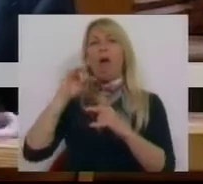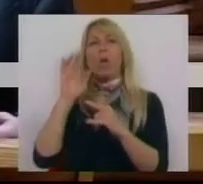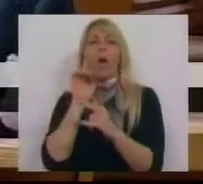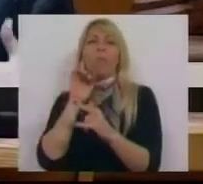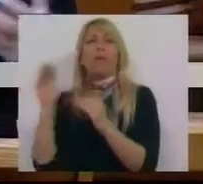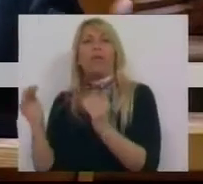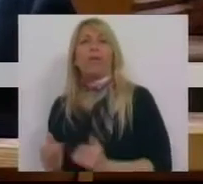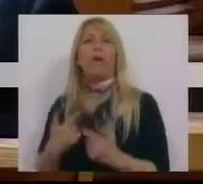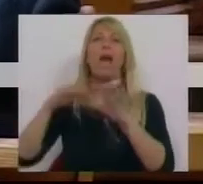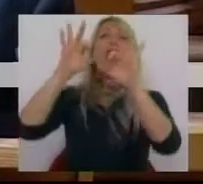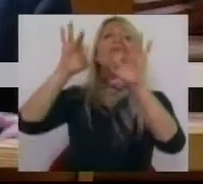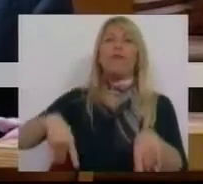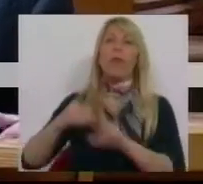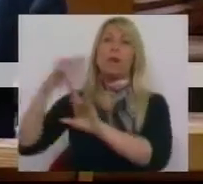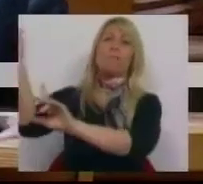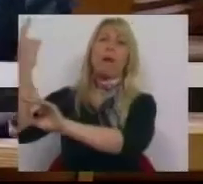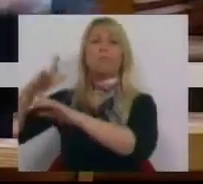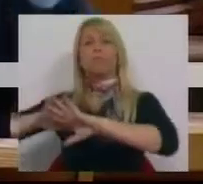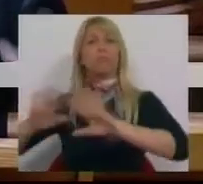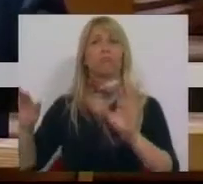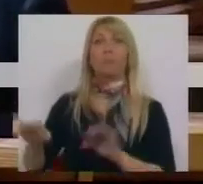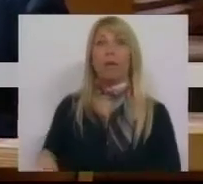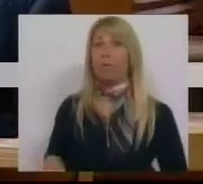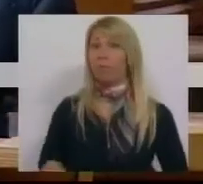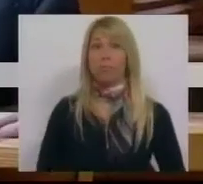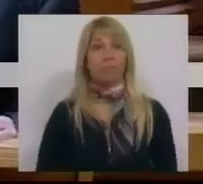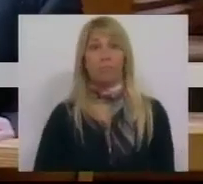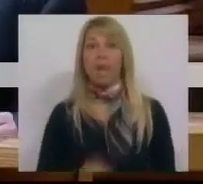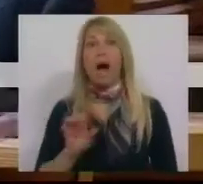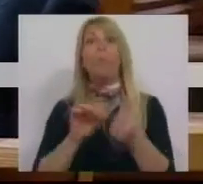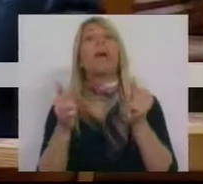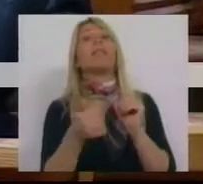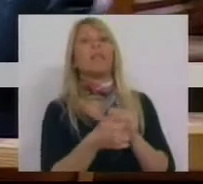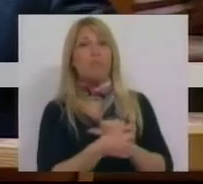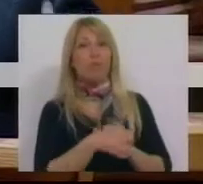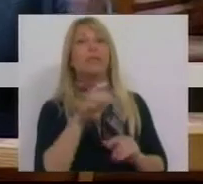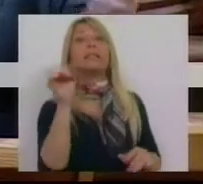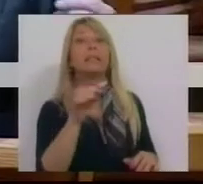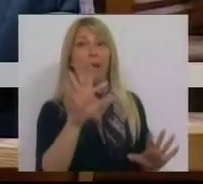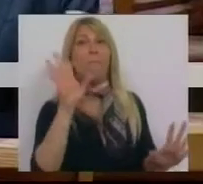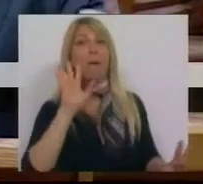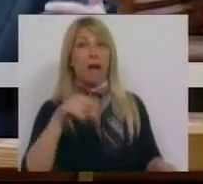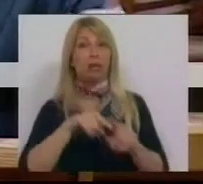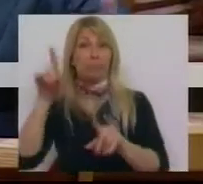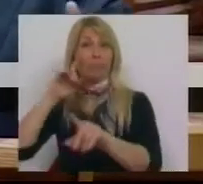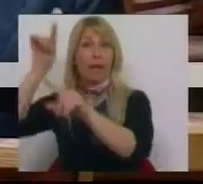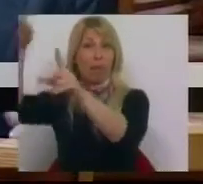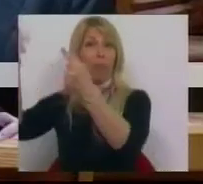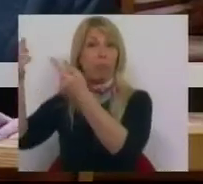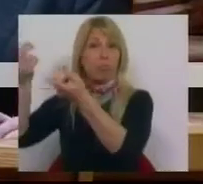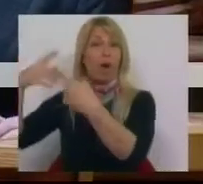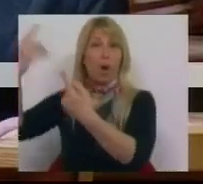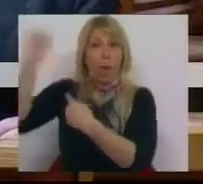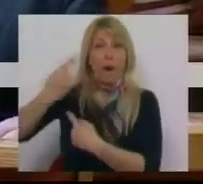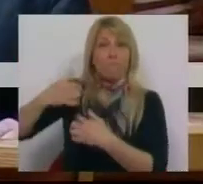de protetorado, há uma transição, porque os protetores serão exatamente os mesmos, independentemente da pertença ou não direta do